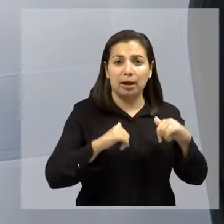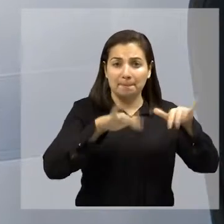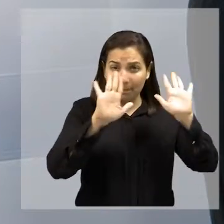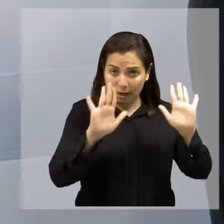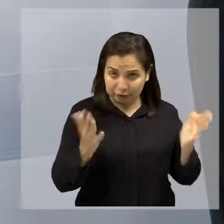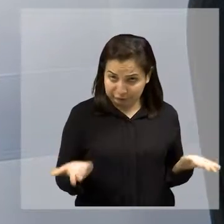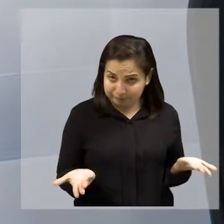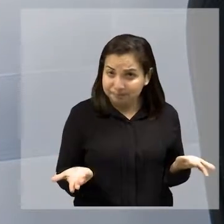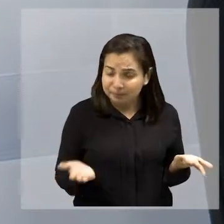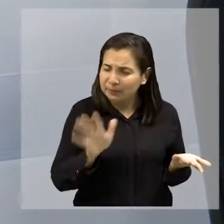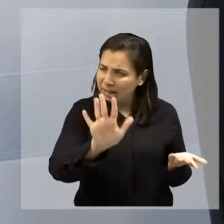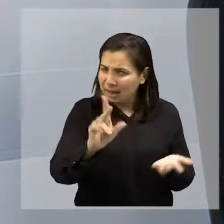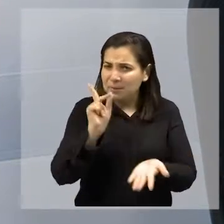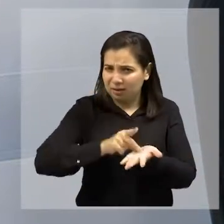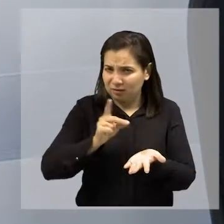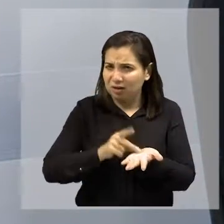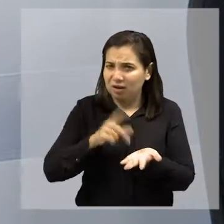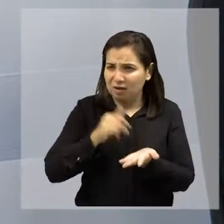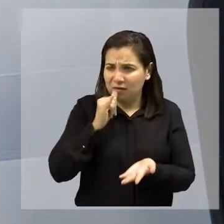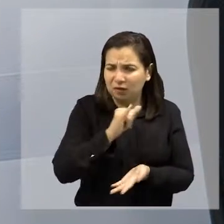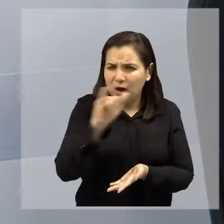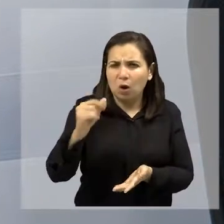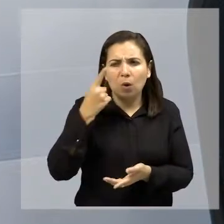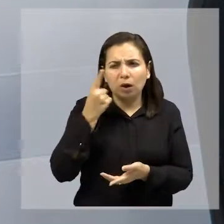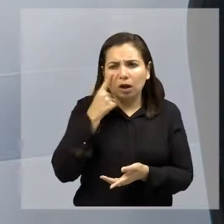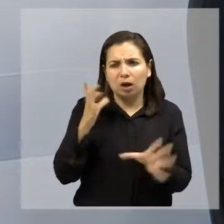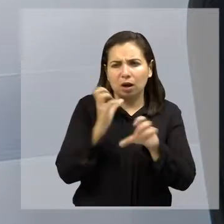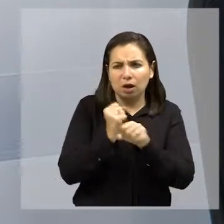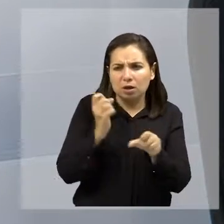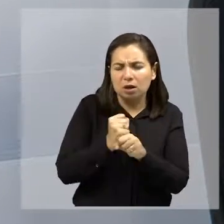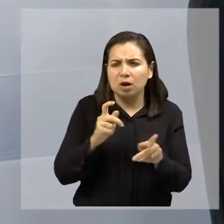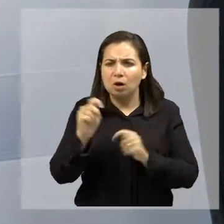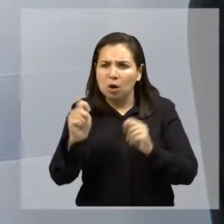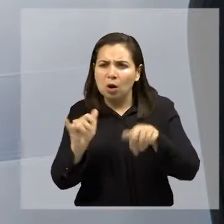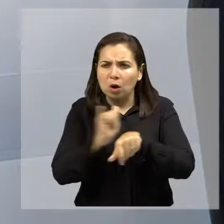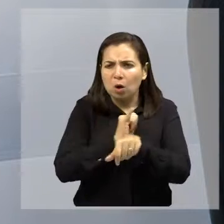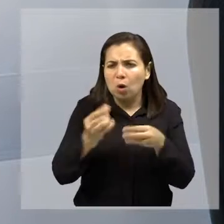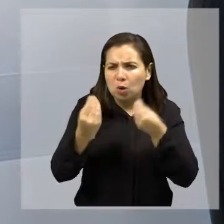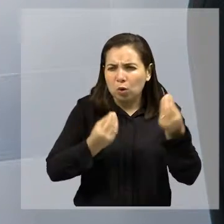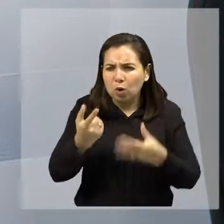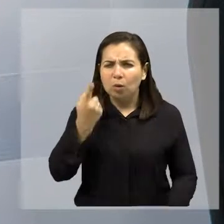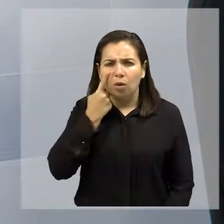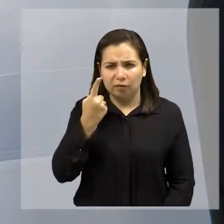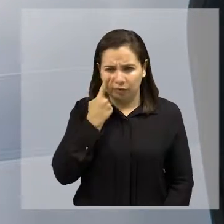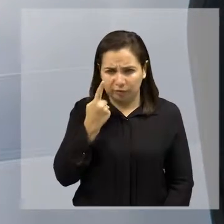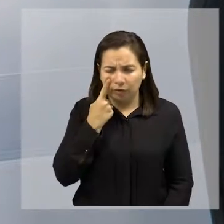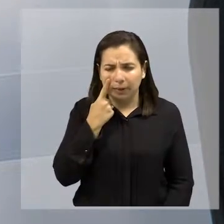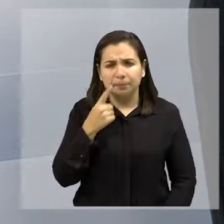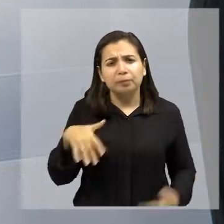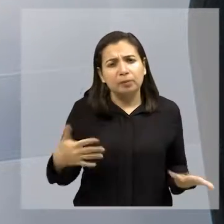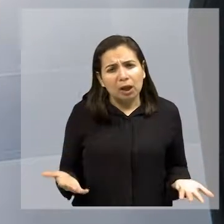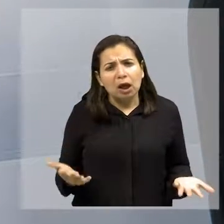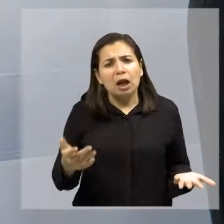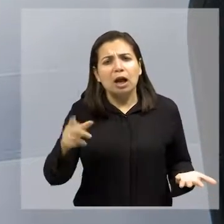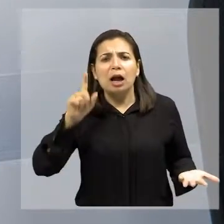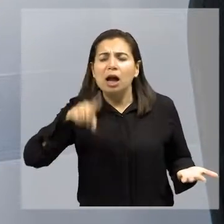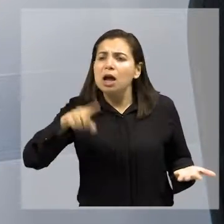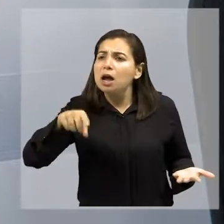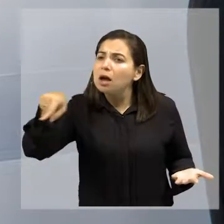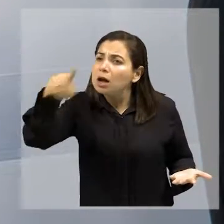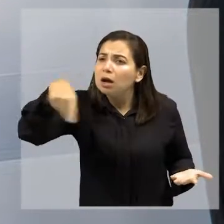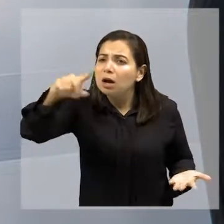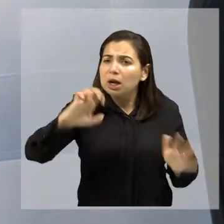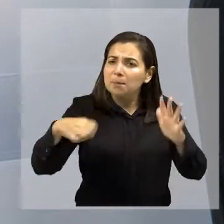dívida. Na verdade, uma boa forma de equacionar questões para que essa conta feche seria fazer com que os